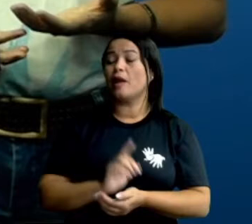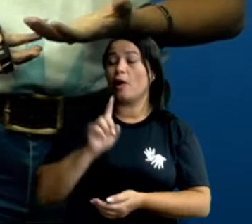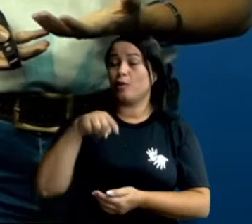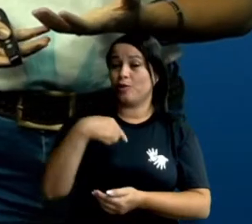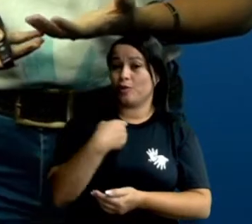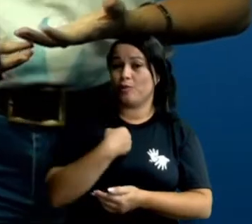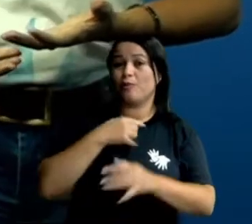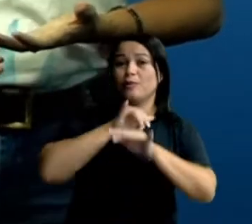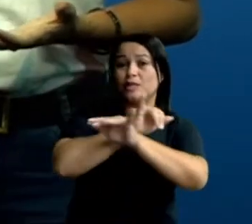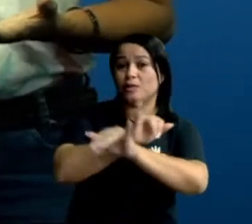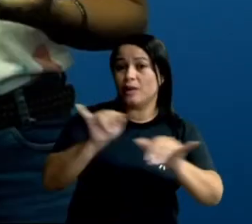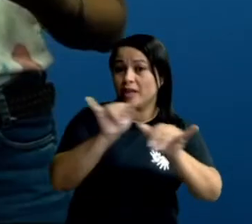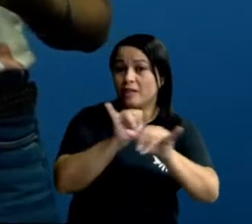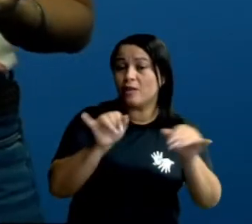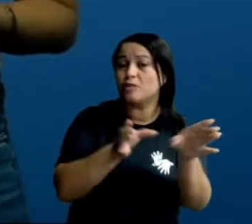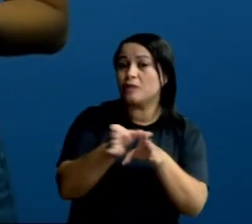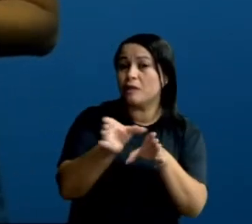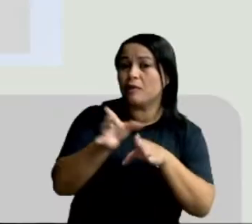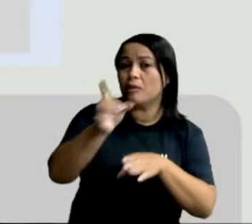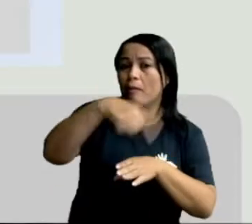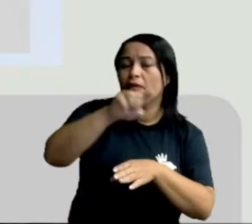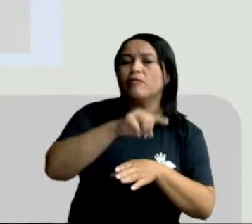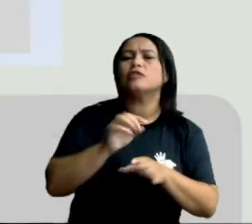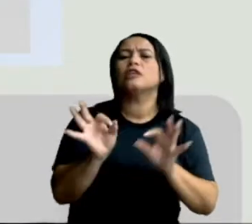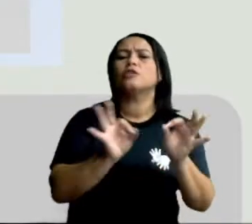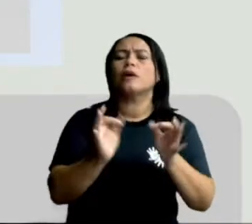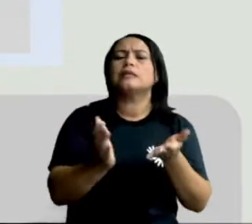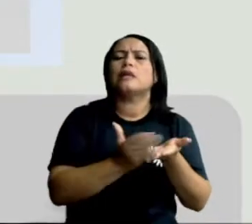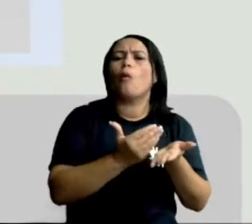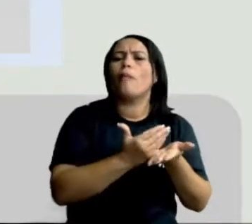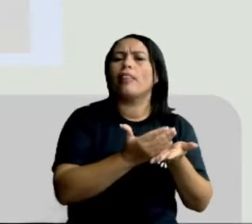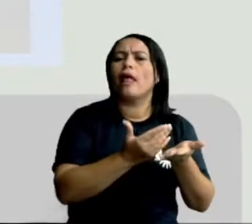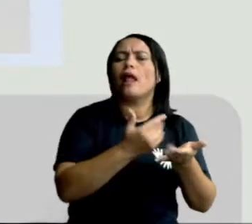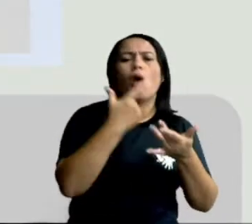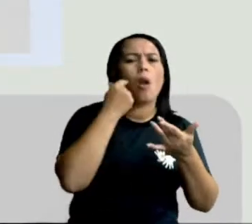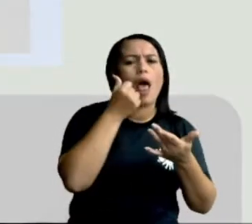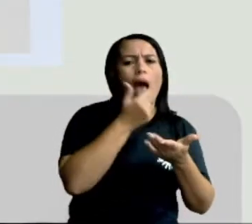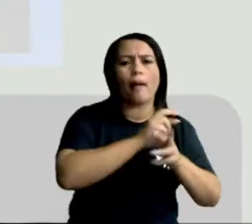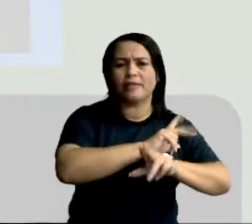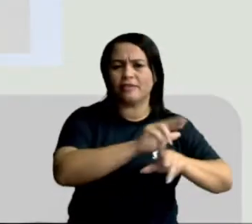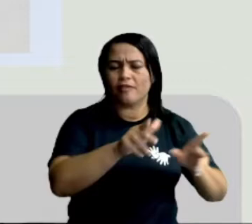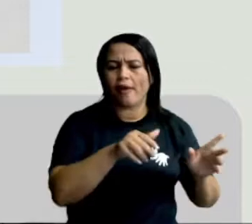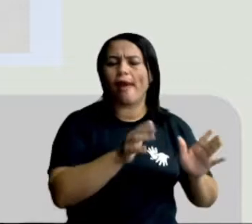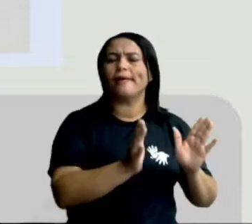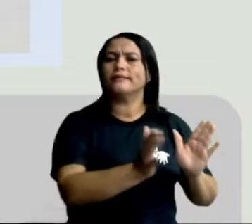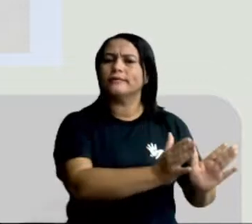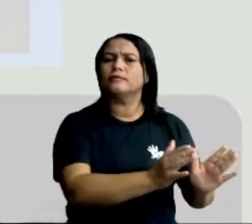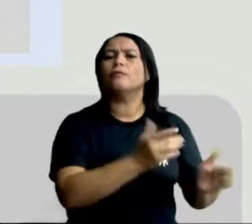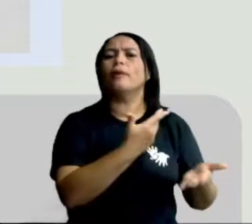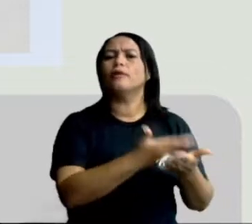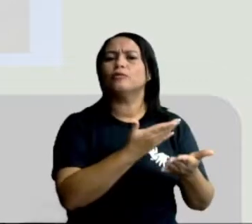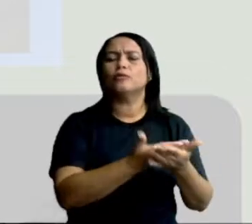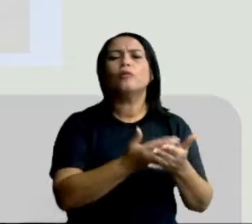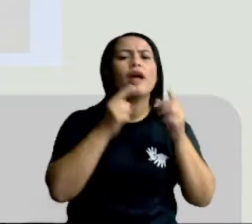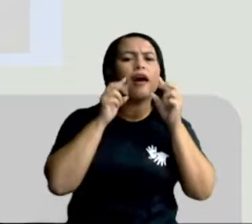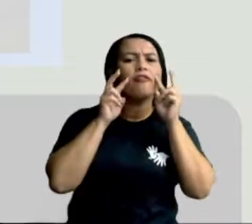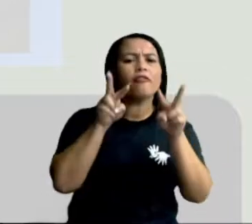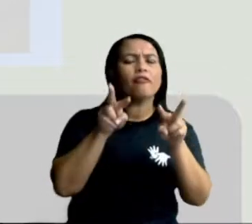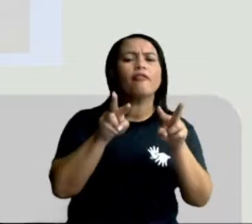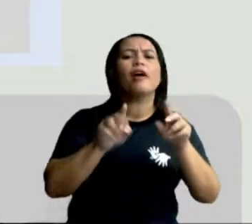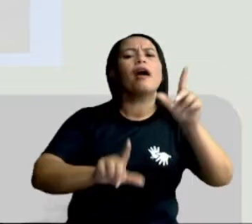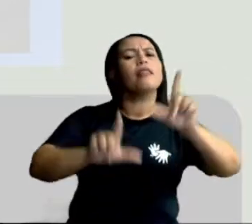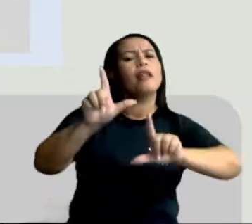Nossas orientações para vocês, para vocês separarem o material que vocês vão estudar, acompanhar a